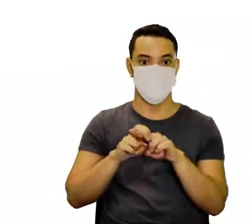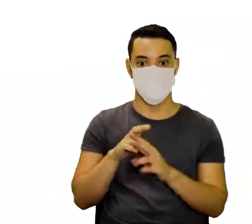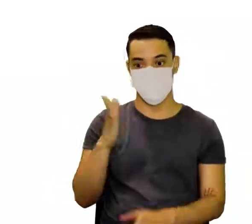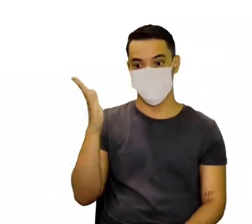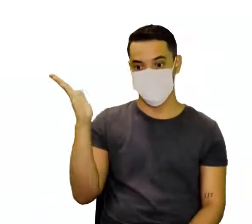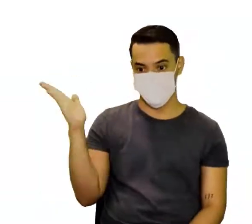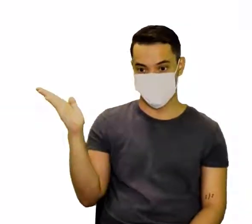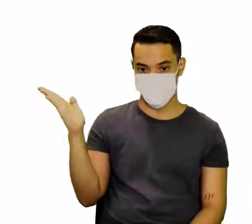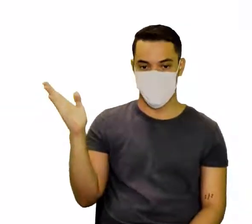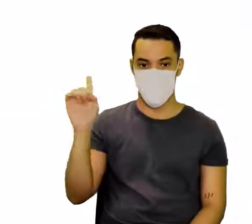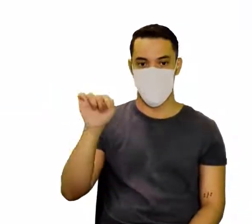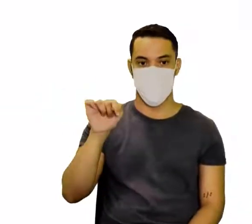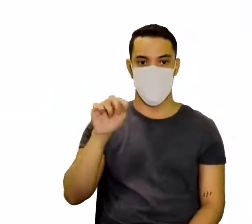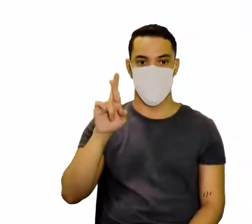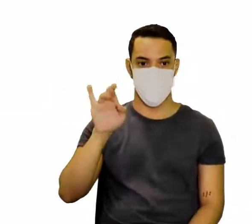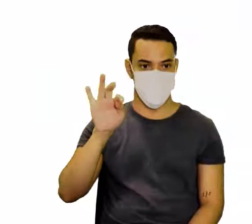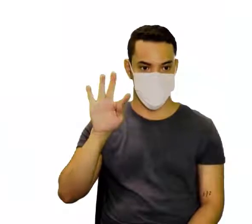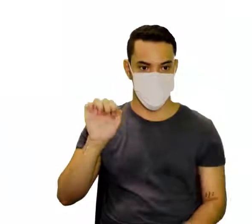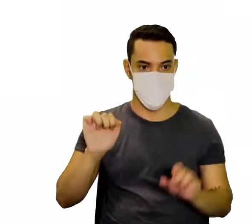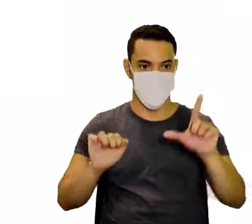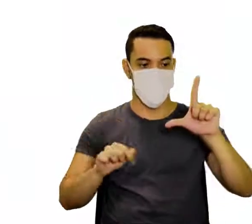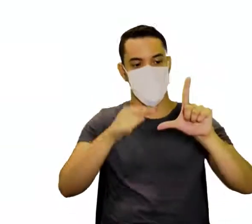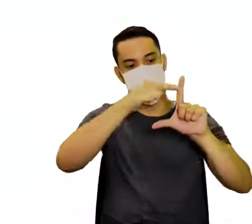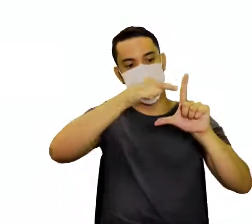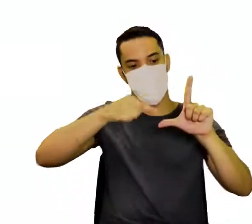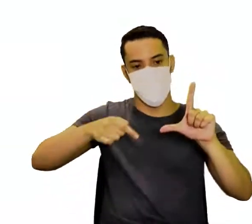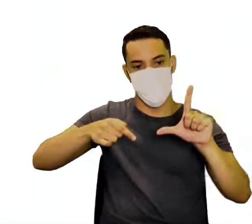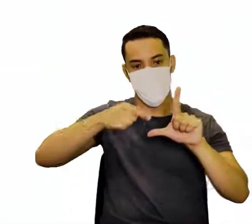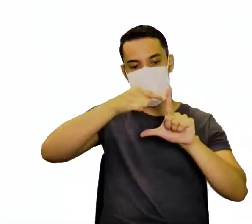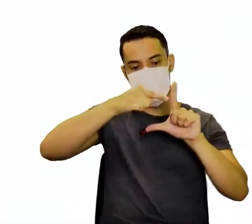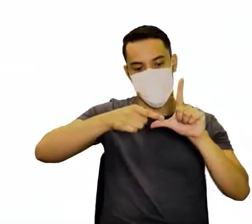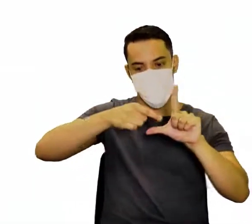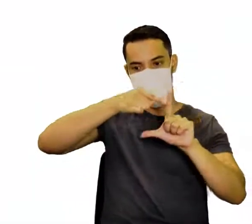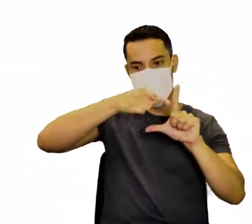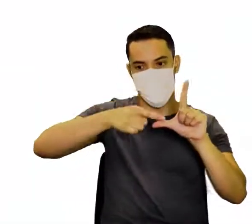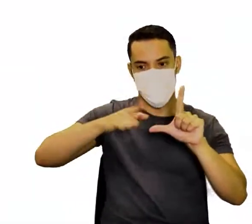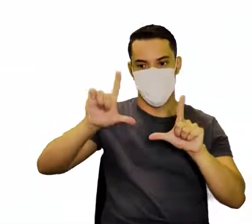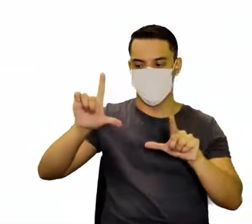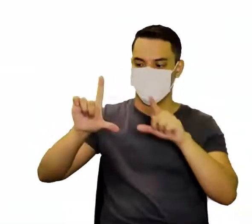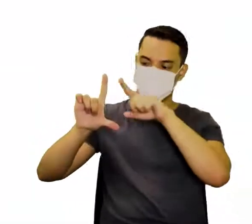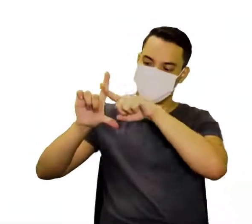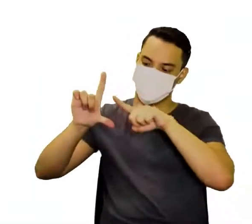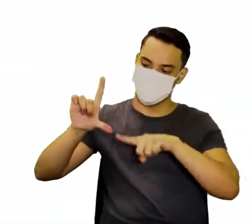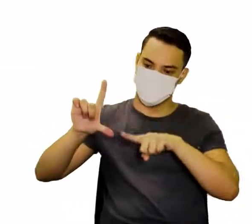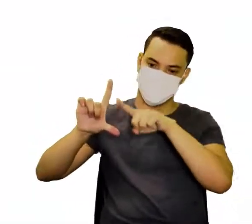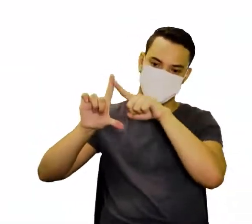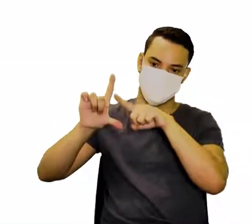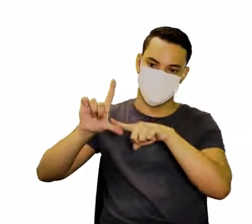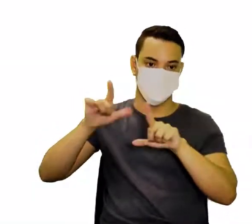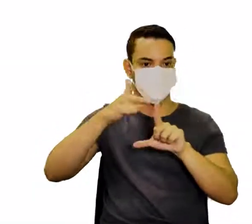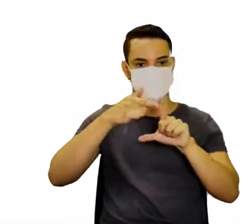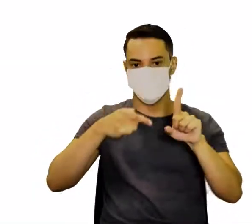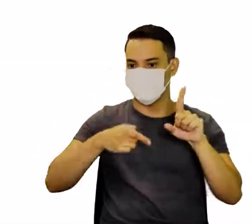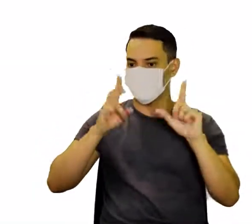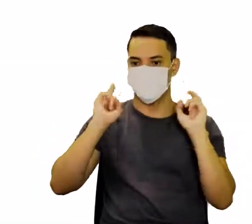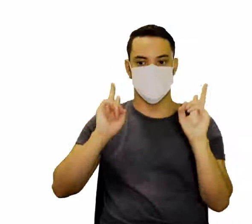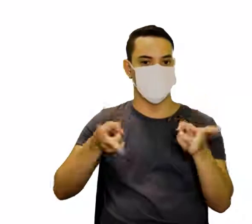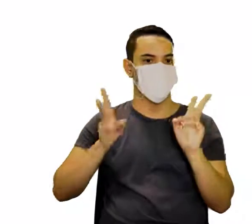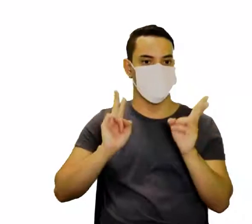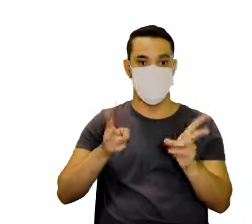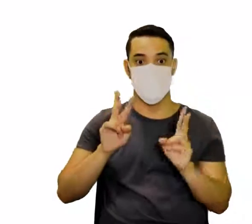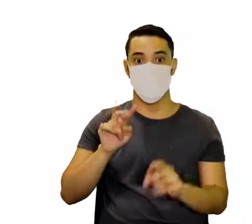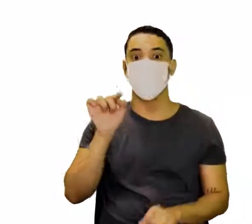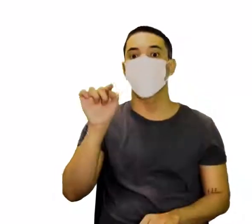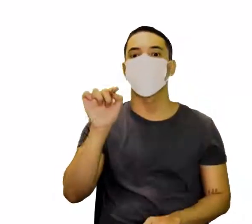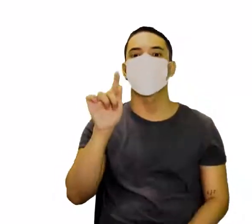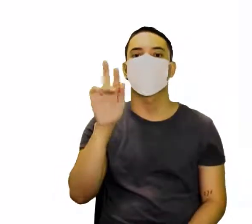aqui, vai ser uma reta inclinada para baixo, ok? Isso quando eu olho o gráfico da